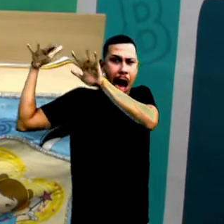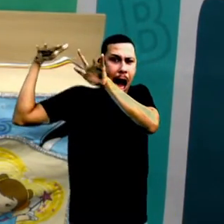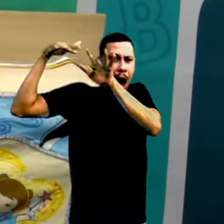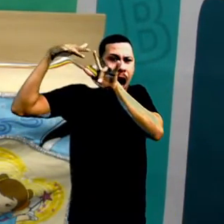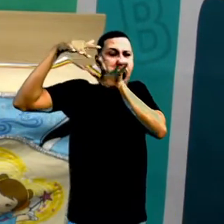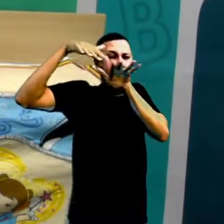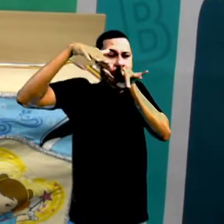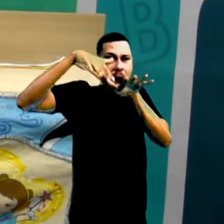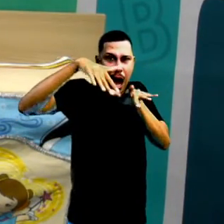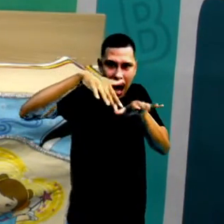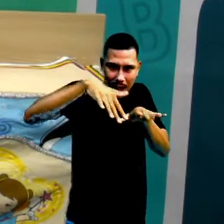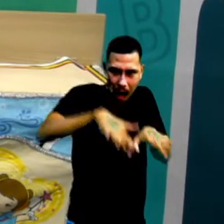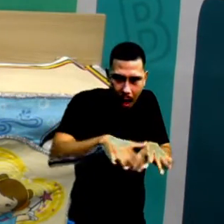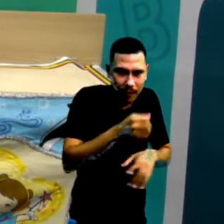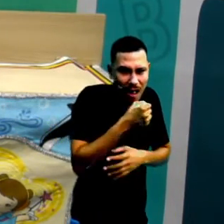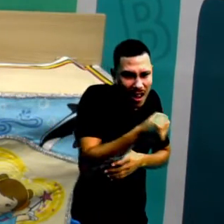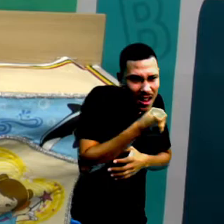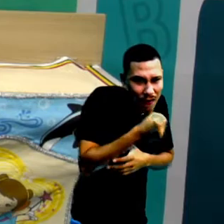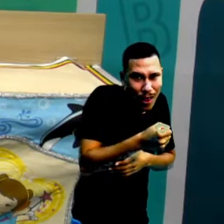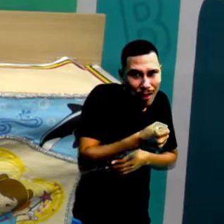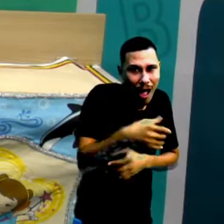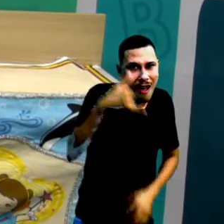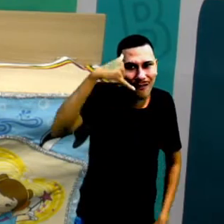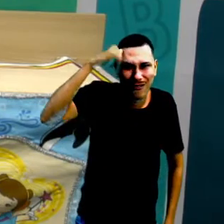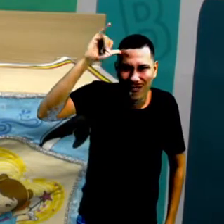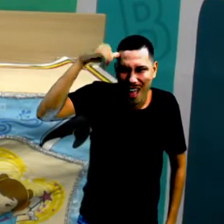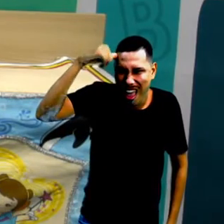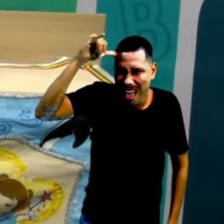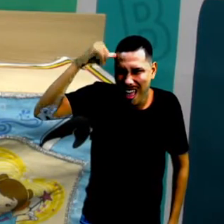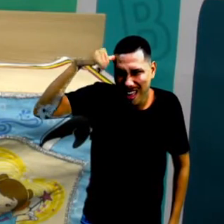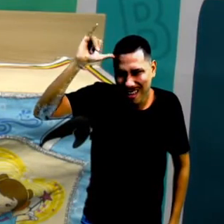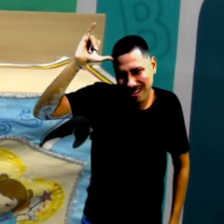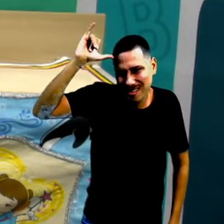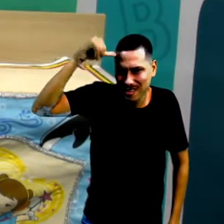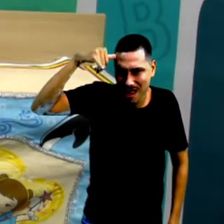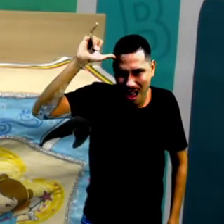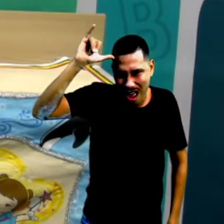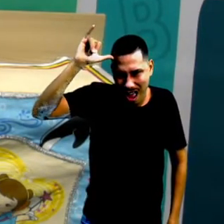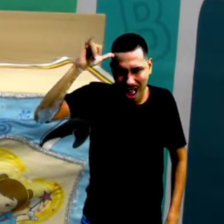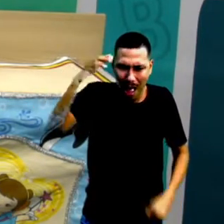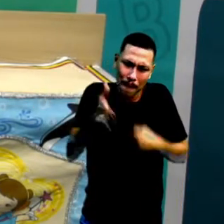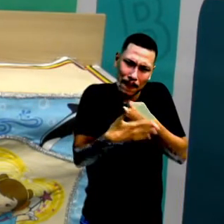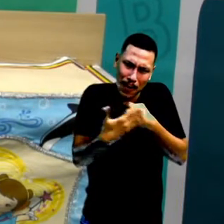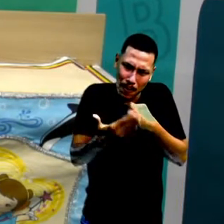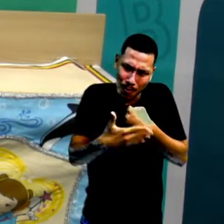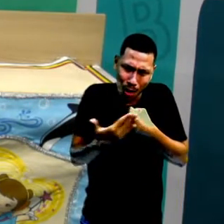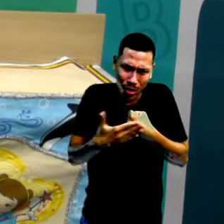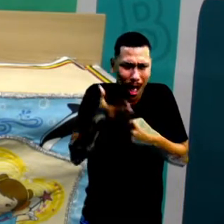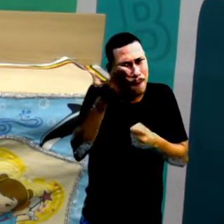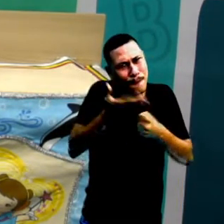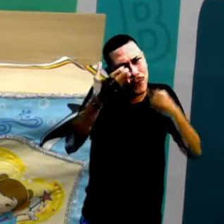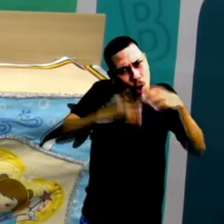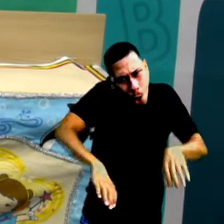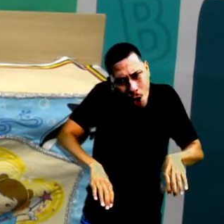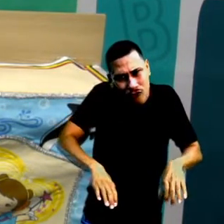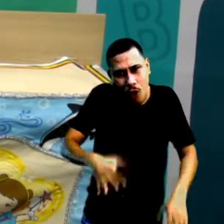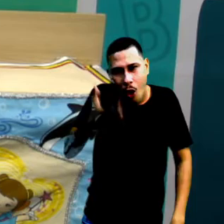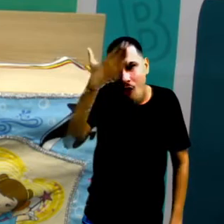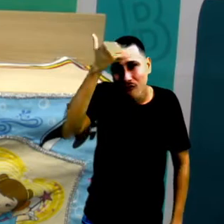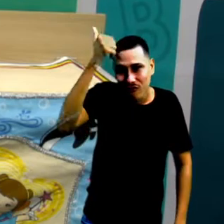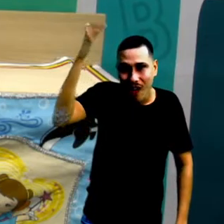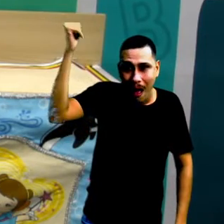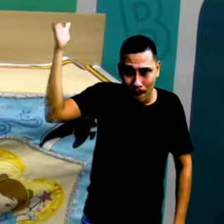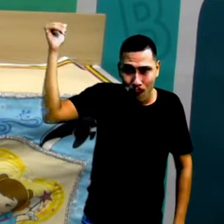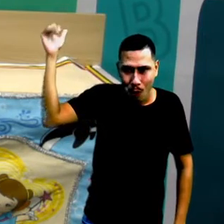entrevista e a mimosa ficou famosa porque uma vaca que botou um ovo